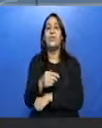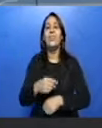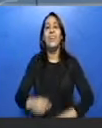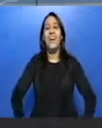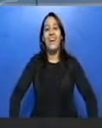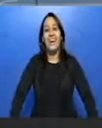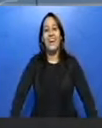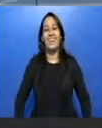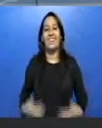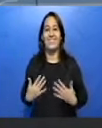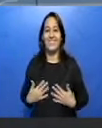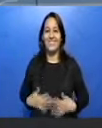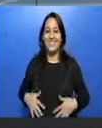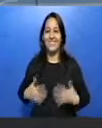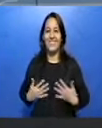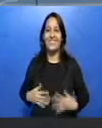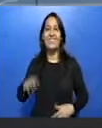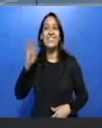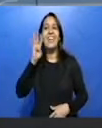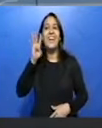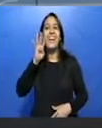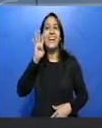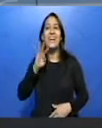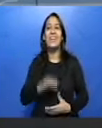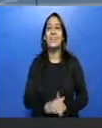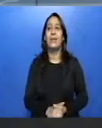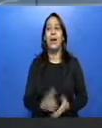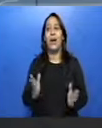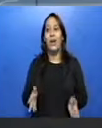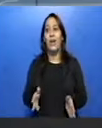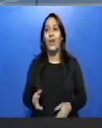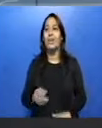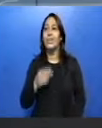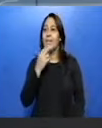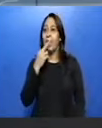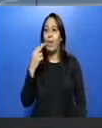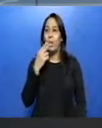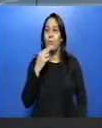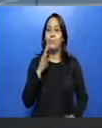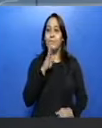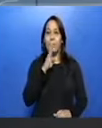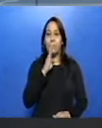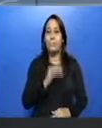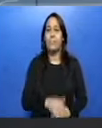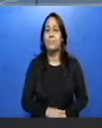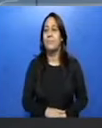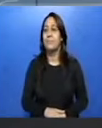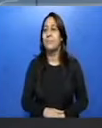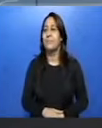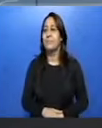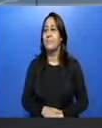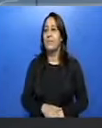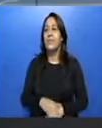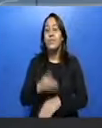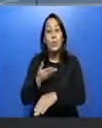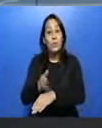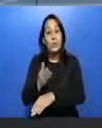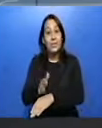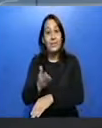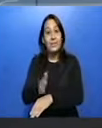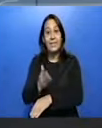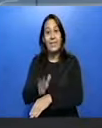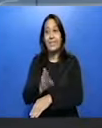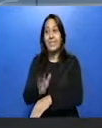que agora é bem legal. Que agora, ó, é um trava-língua. O que que vocês vão fazer com esse trava-língua? Vai treinar. E vai